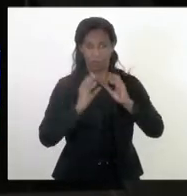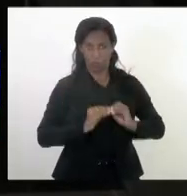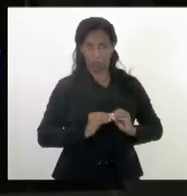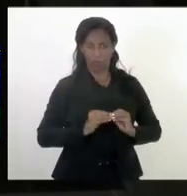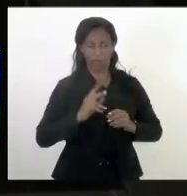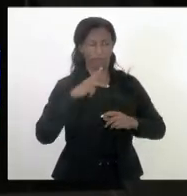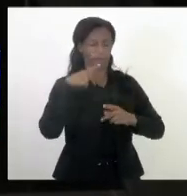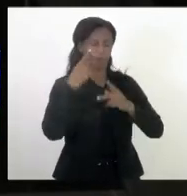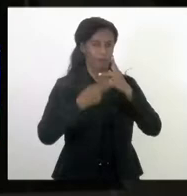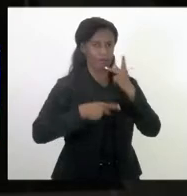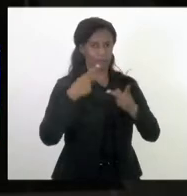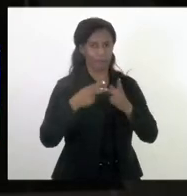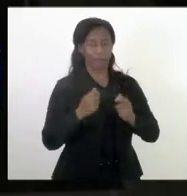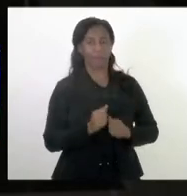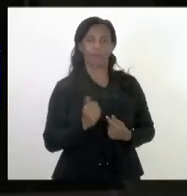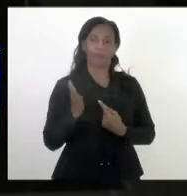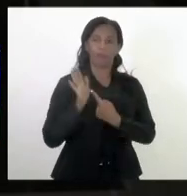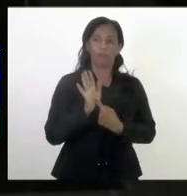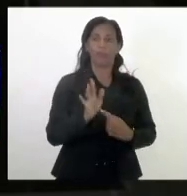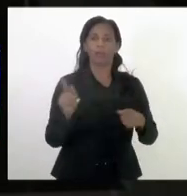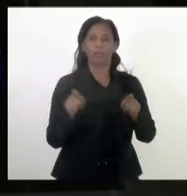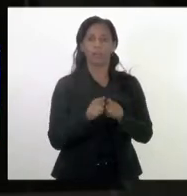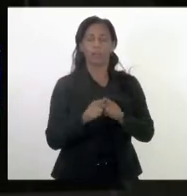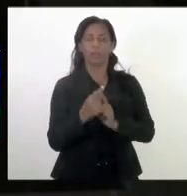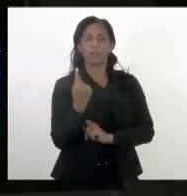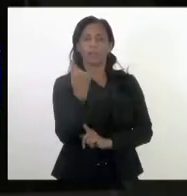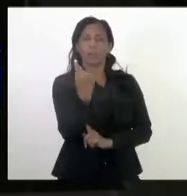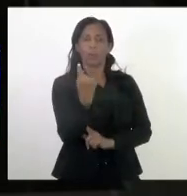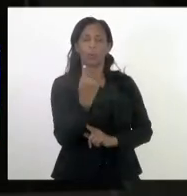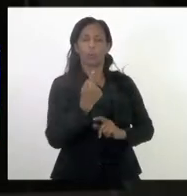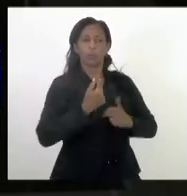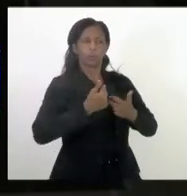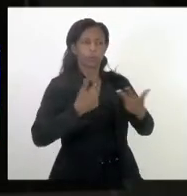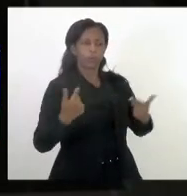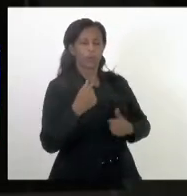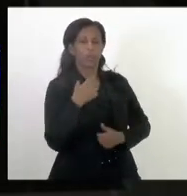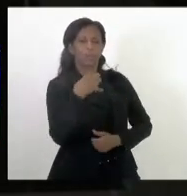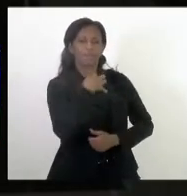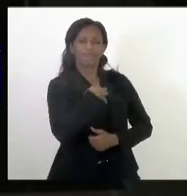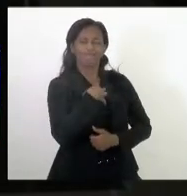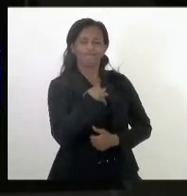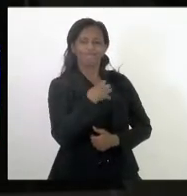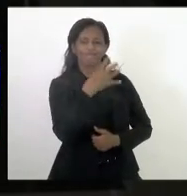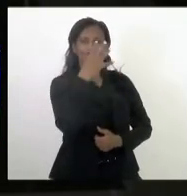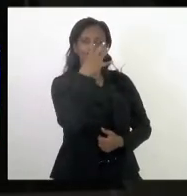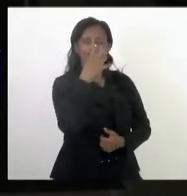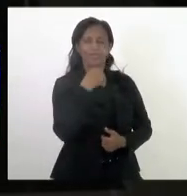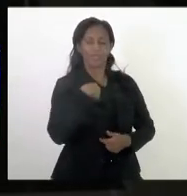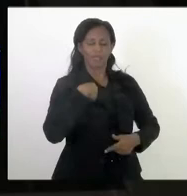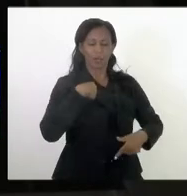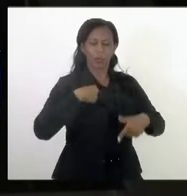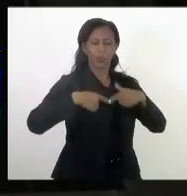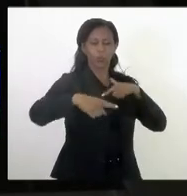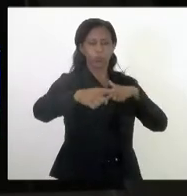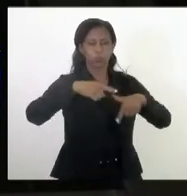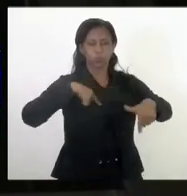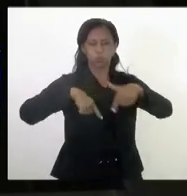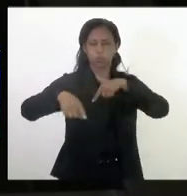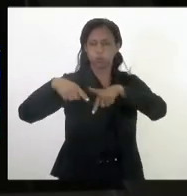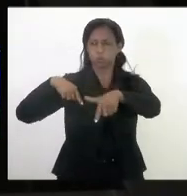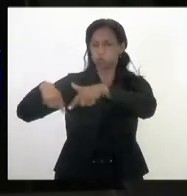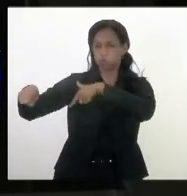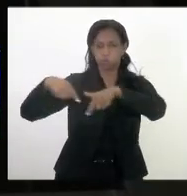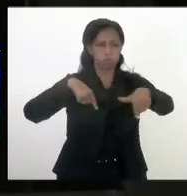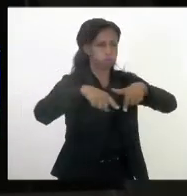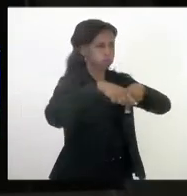fala, quero trazer aqui um elemento que muito me chocou nessas idas e vindas em diferentes